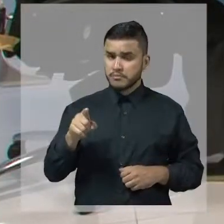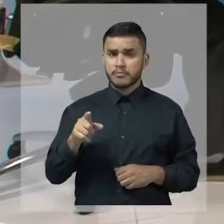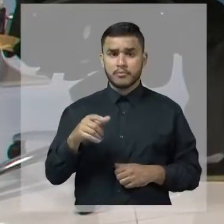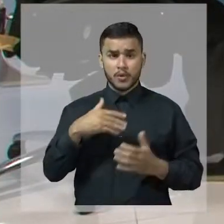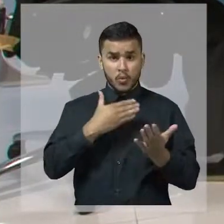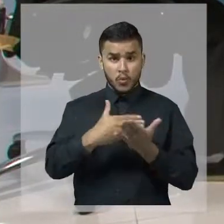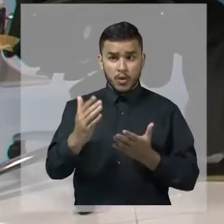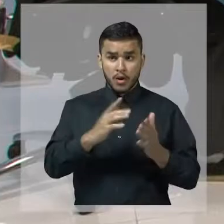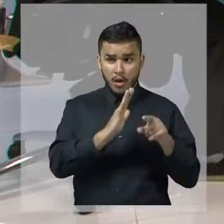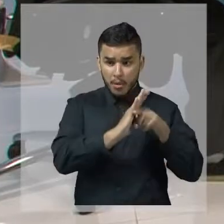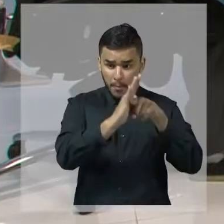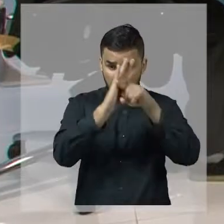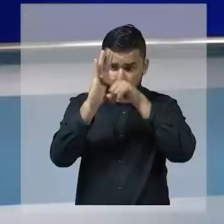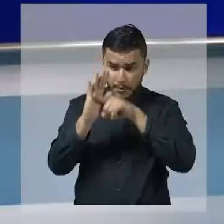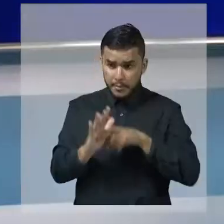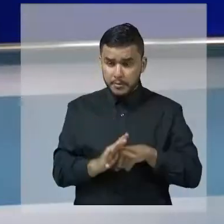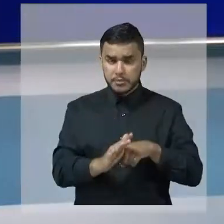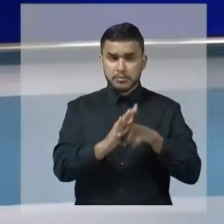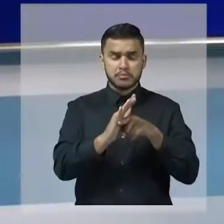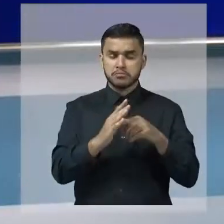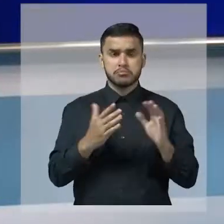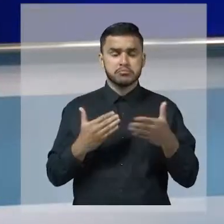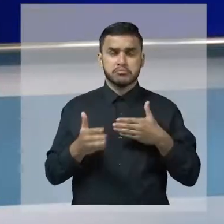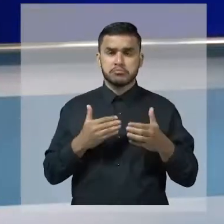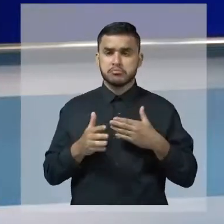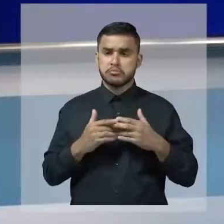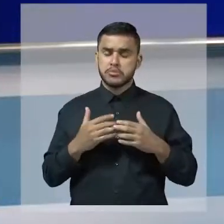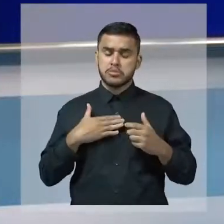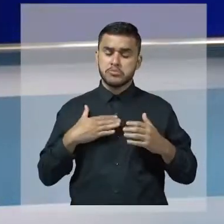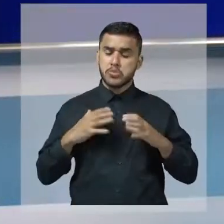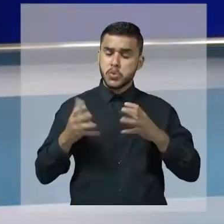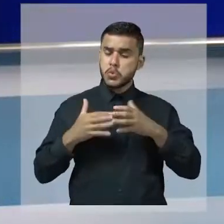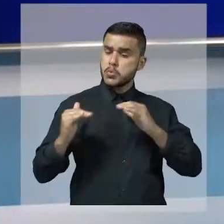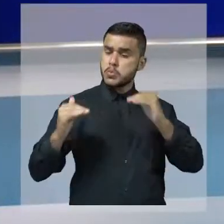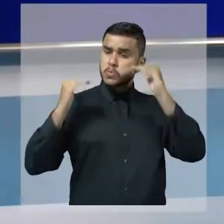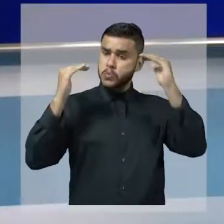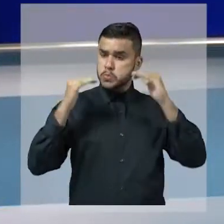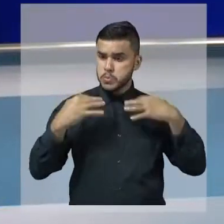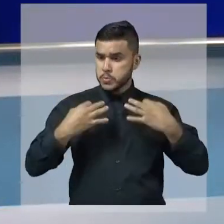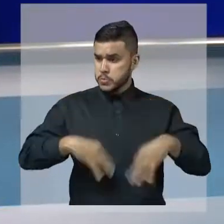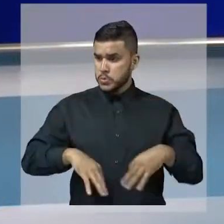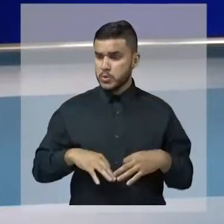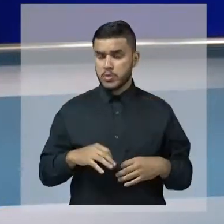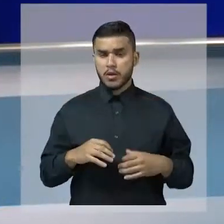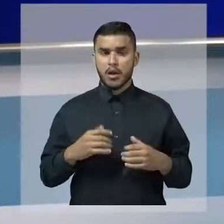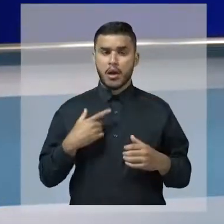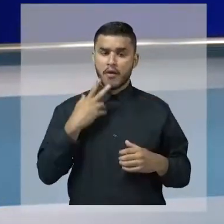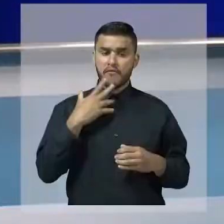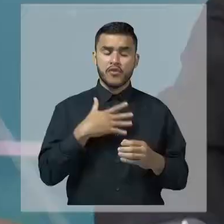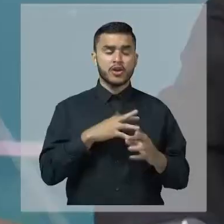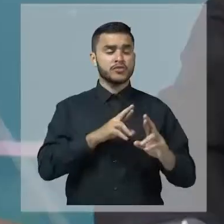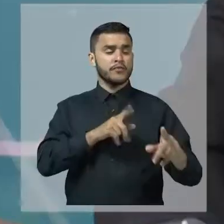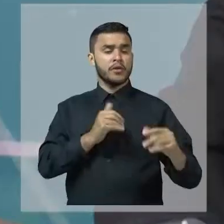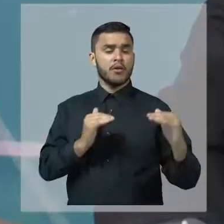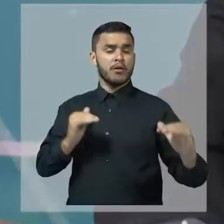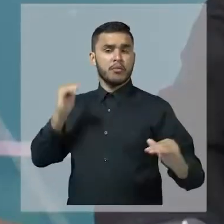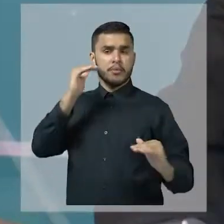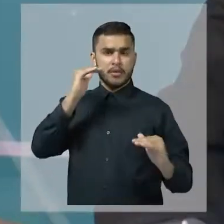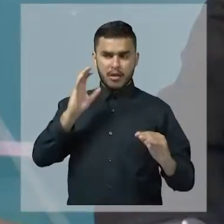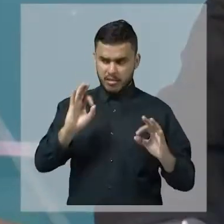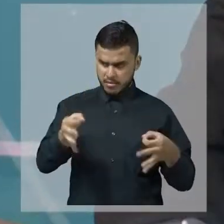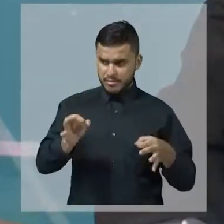partir de agora nada tem a ver com querer se colocar acima do bem e do mal, como estão aí querendo fazer crer.